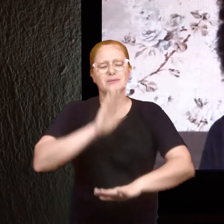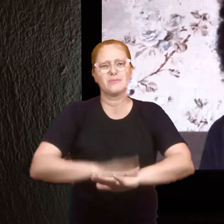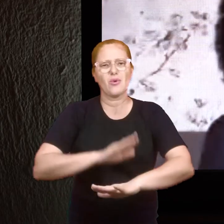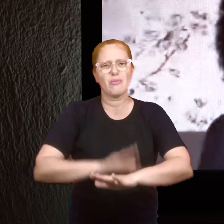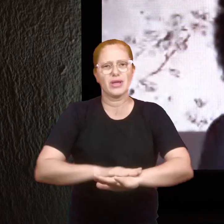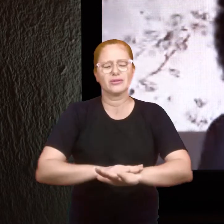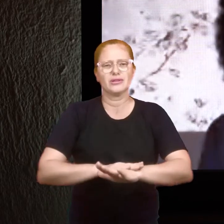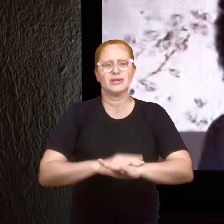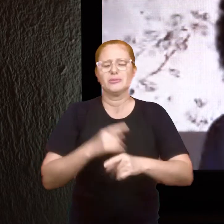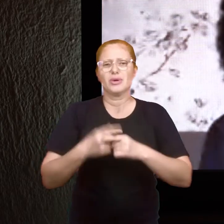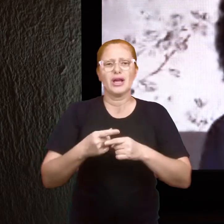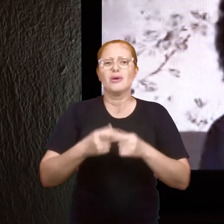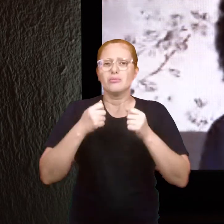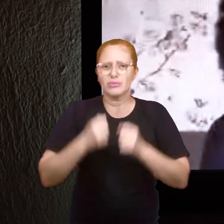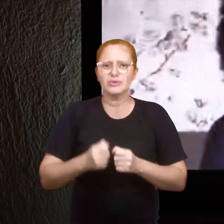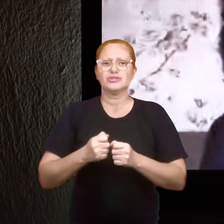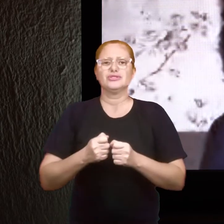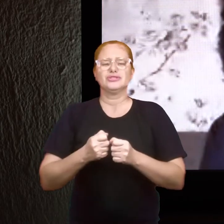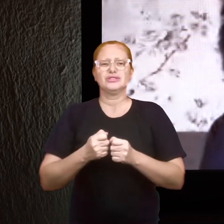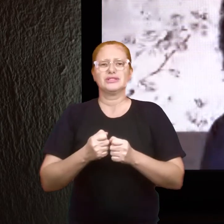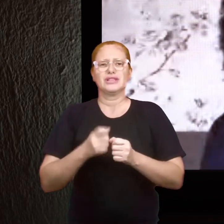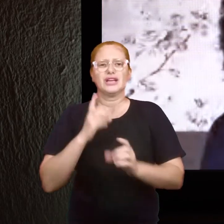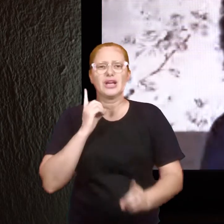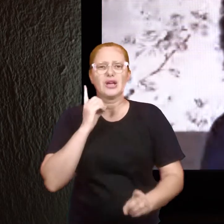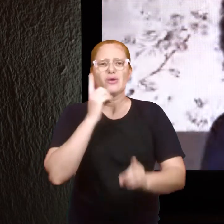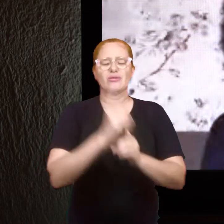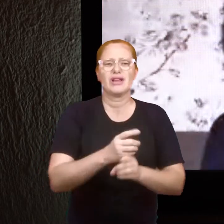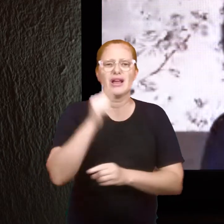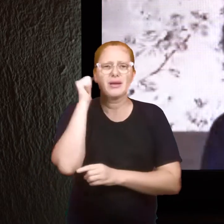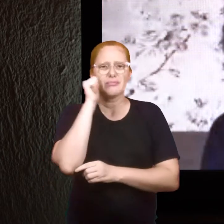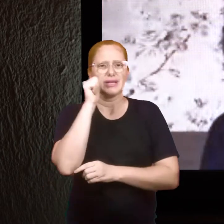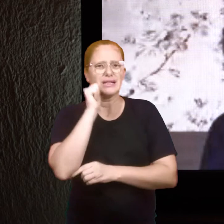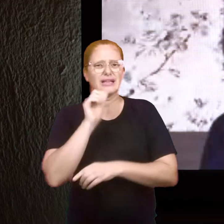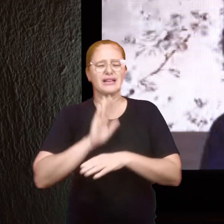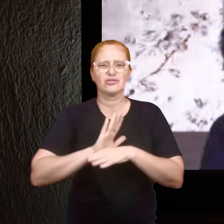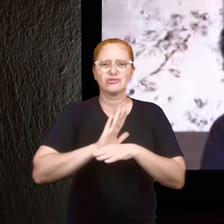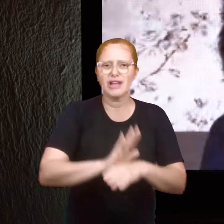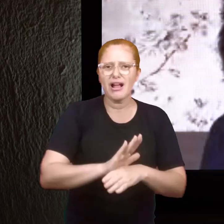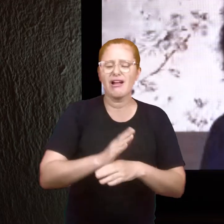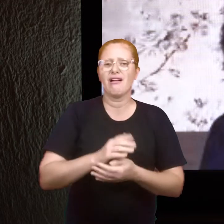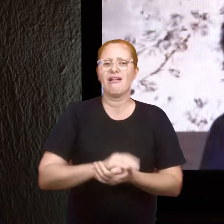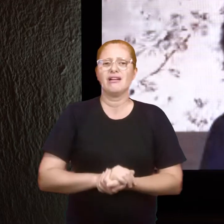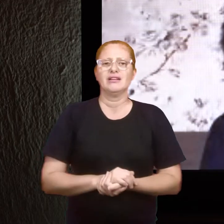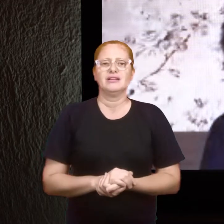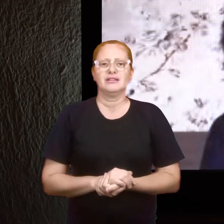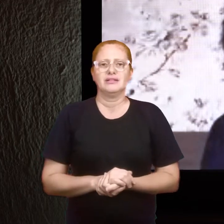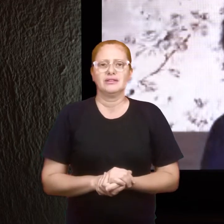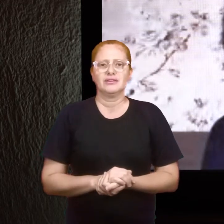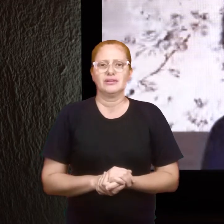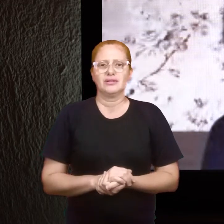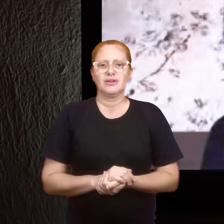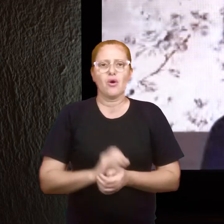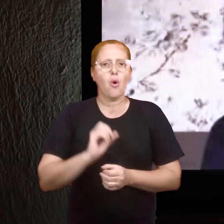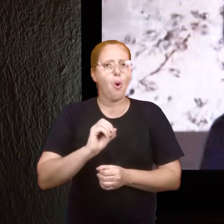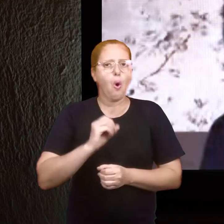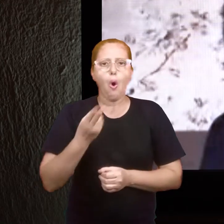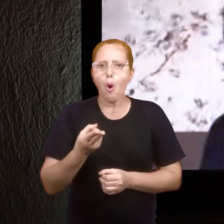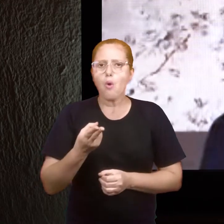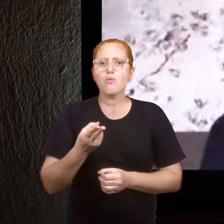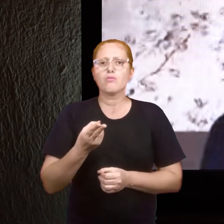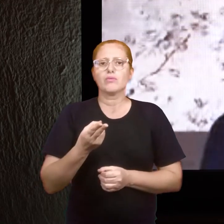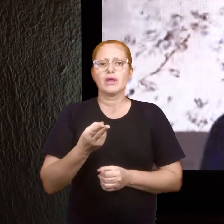eu poderia ter ajudado a encontrar a menina ou responsabilizar